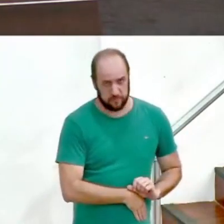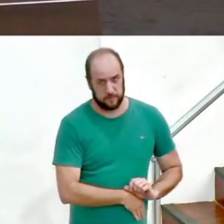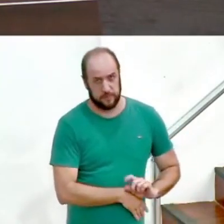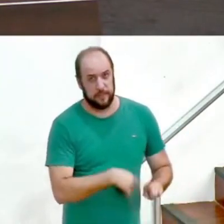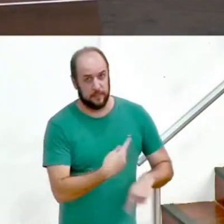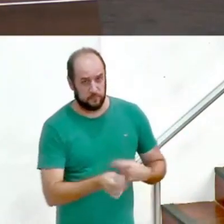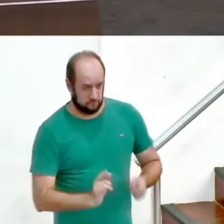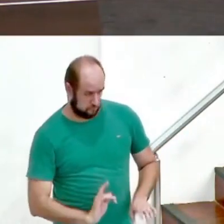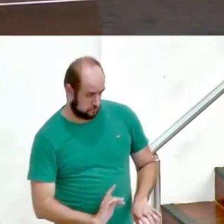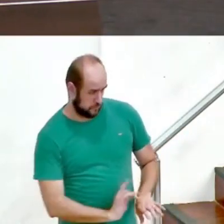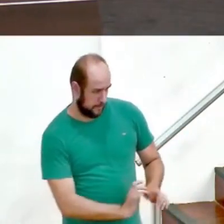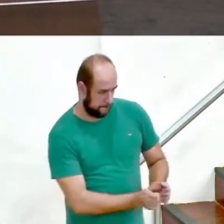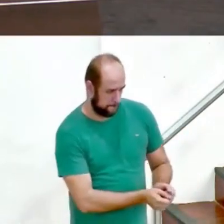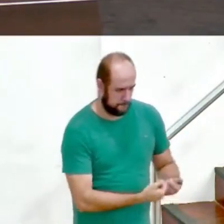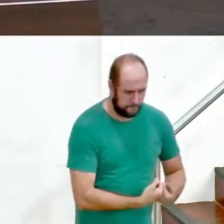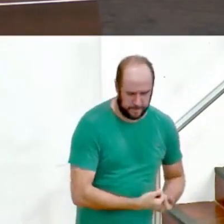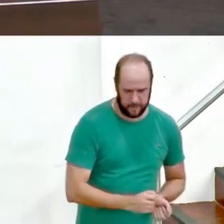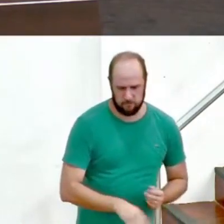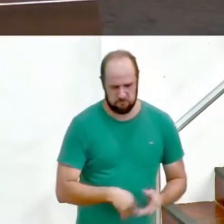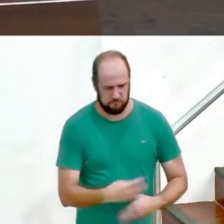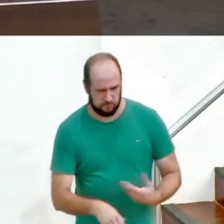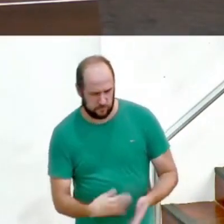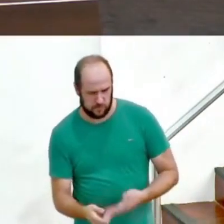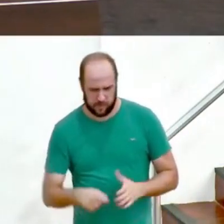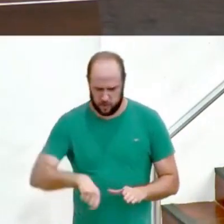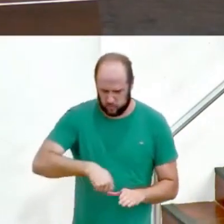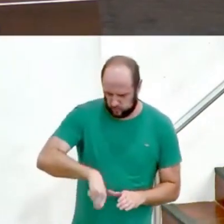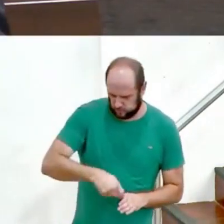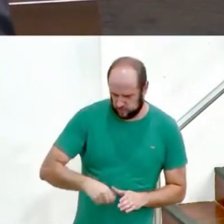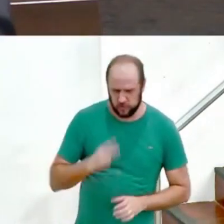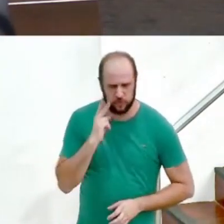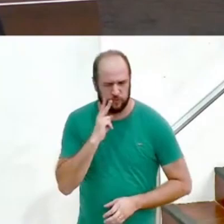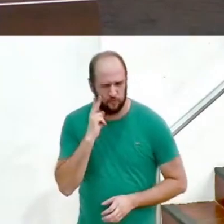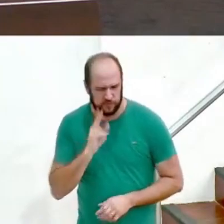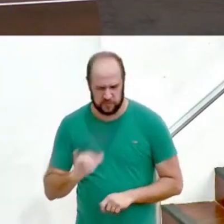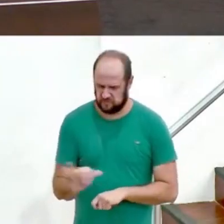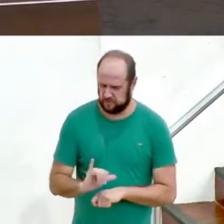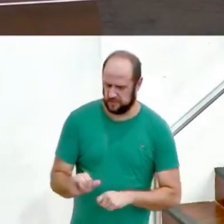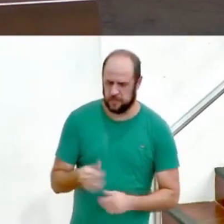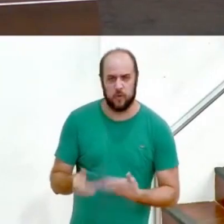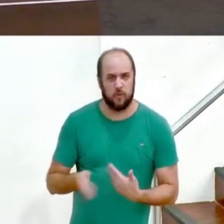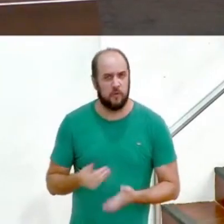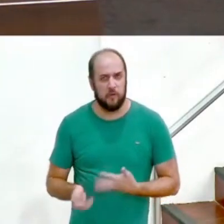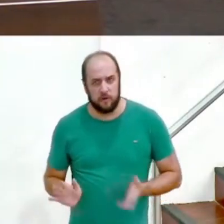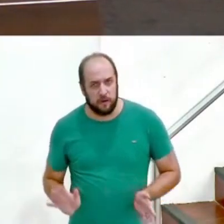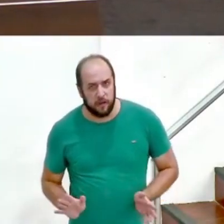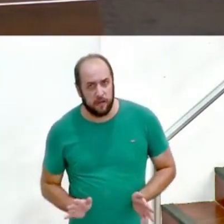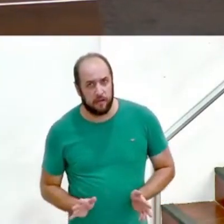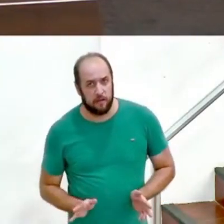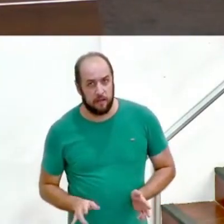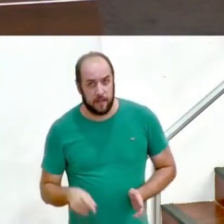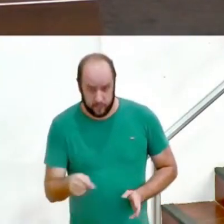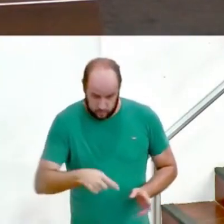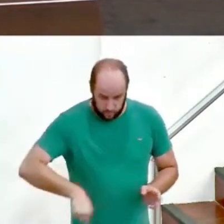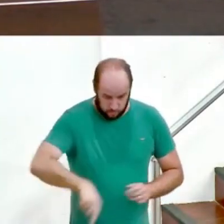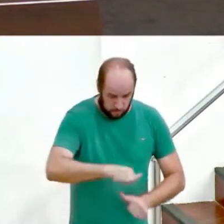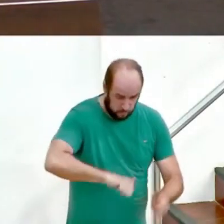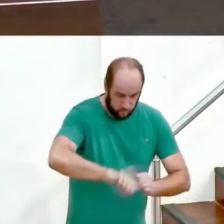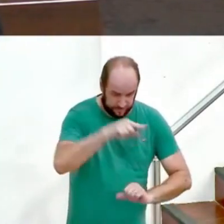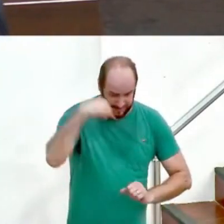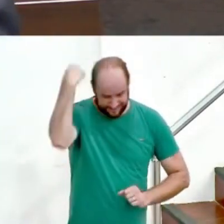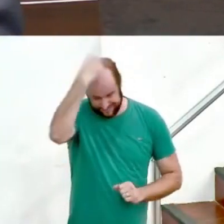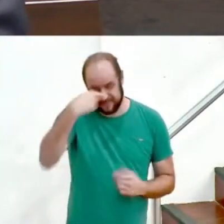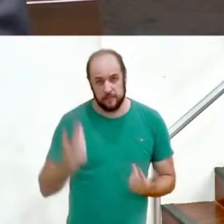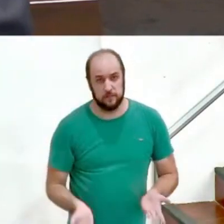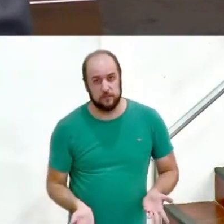vier a tocar o pão cozido, ou no vinho, ou no azeite, ou em qualquer outro mantimento, isto ficará